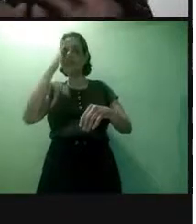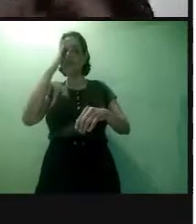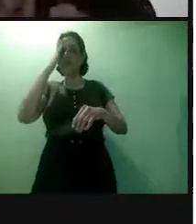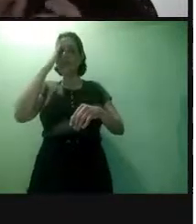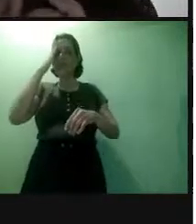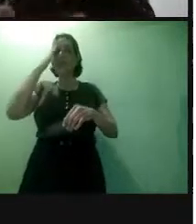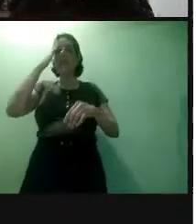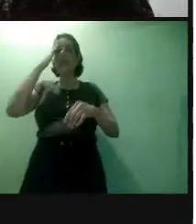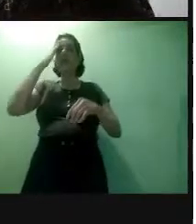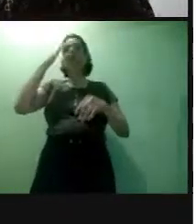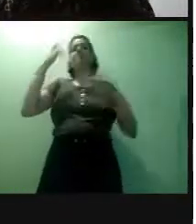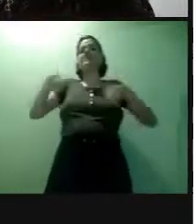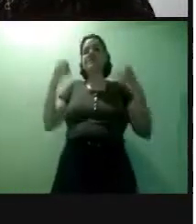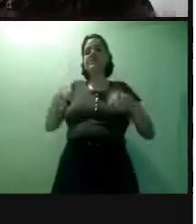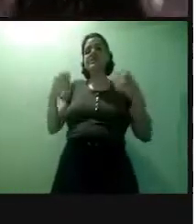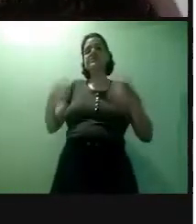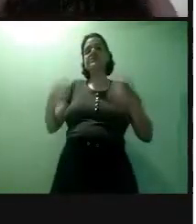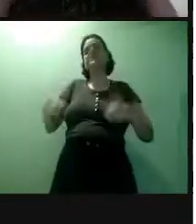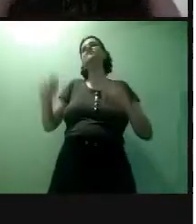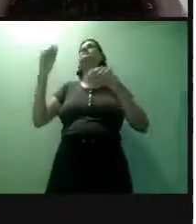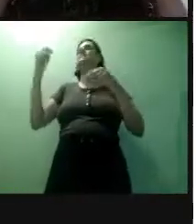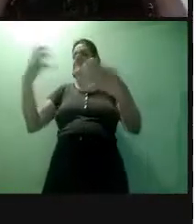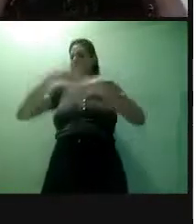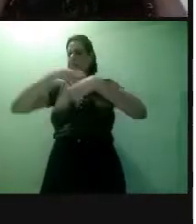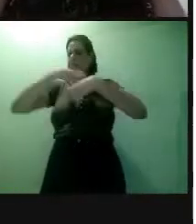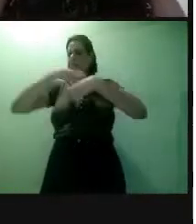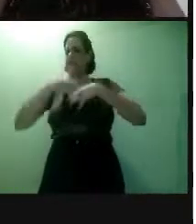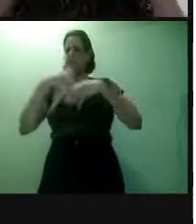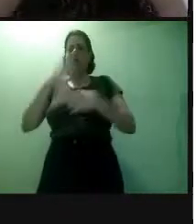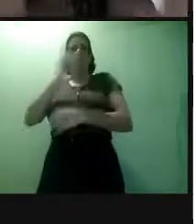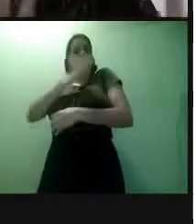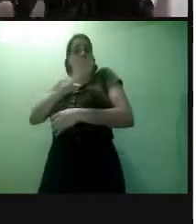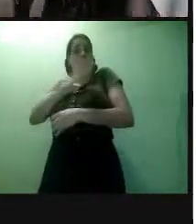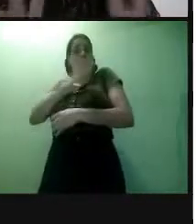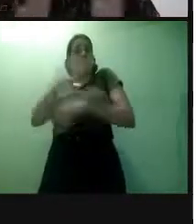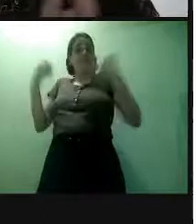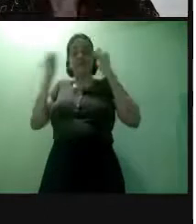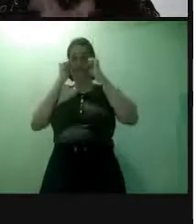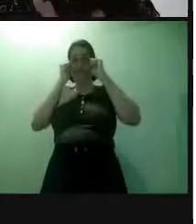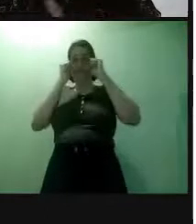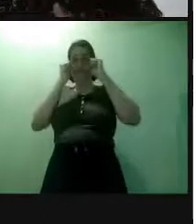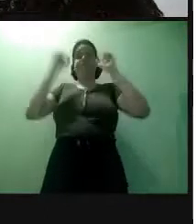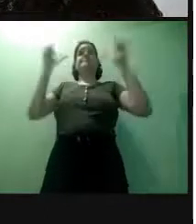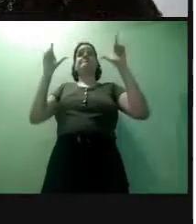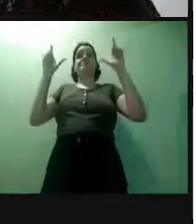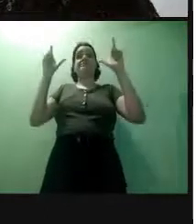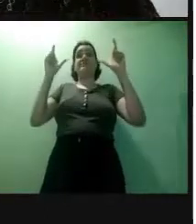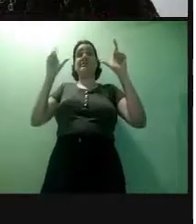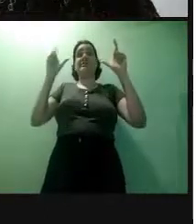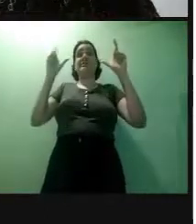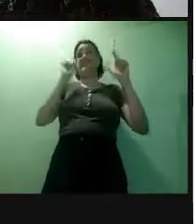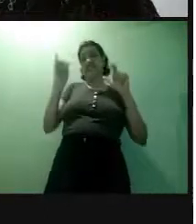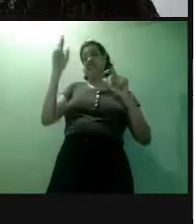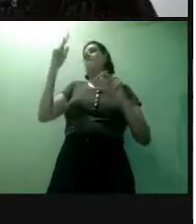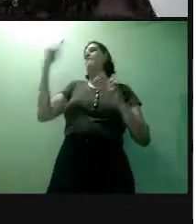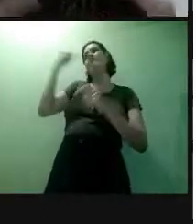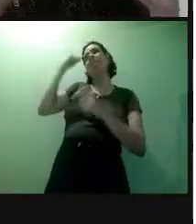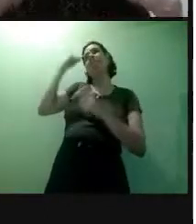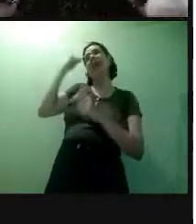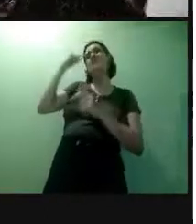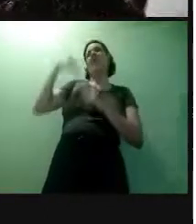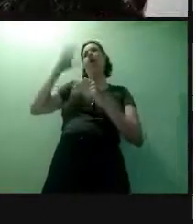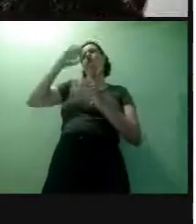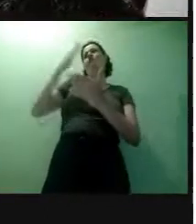pouquinho de medo só, para a gente se manter sempre em alerta, porque geralmente quando a gente tem muita confiança numa coisa, a gente